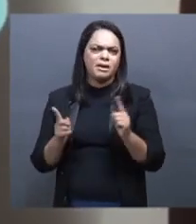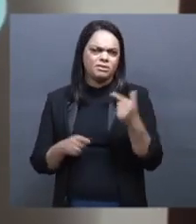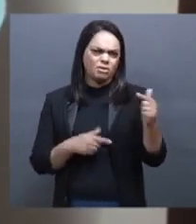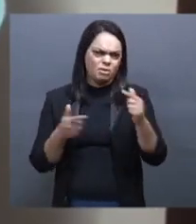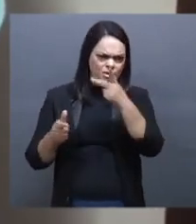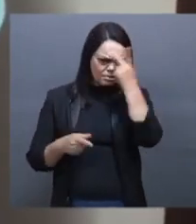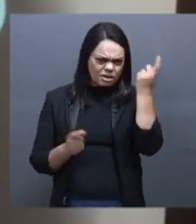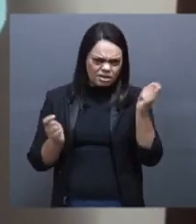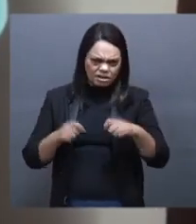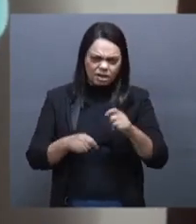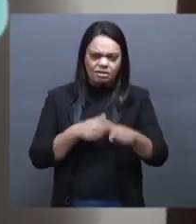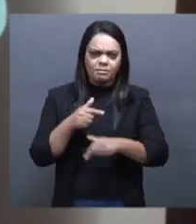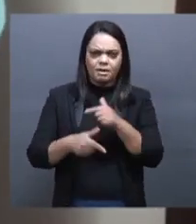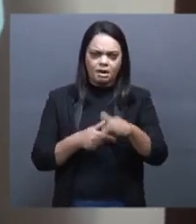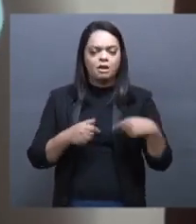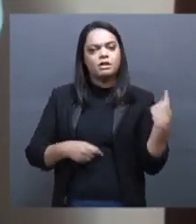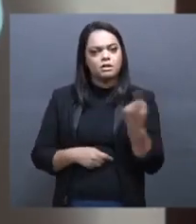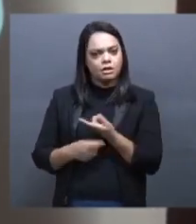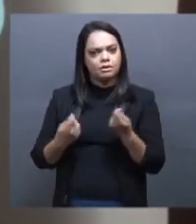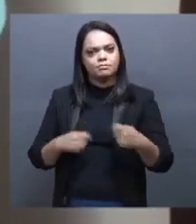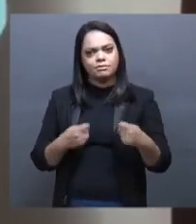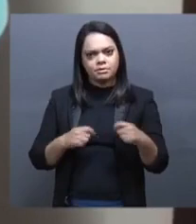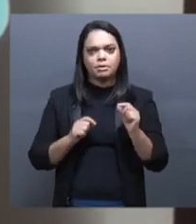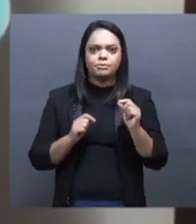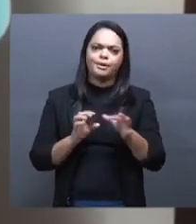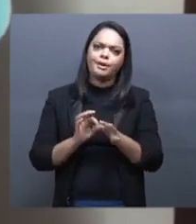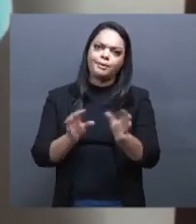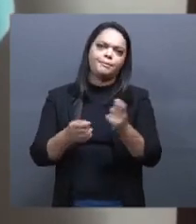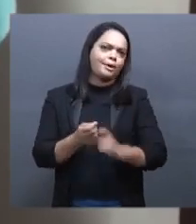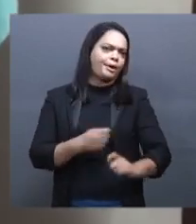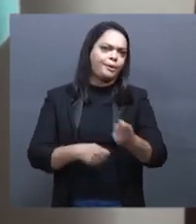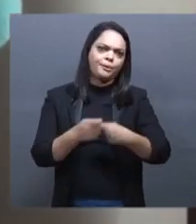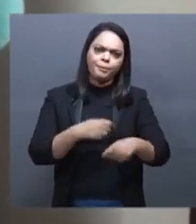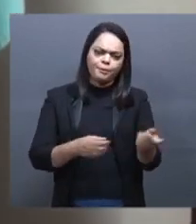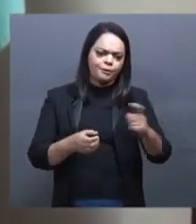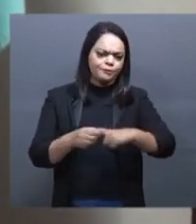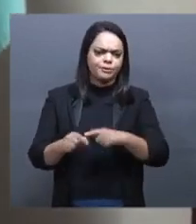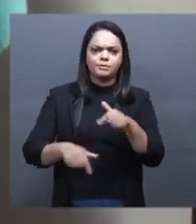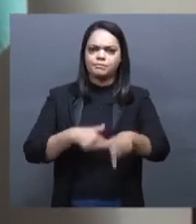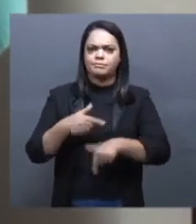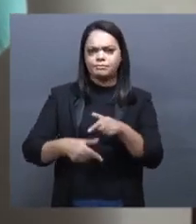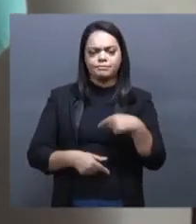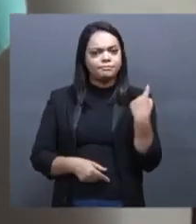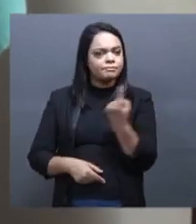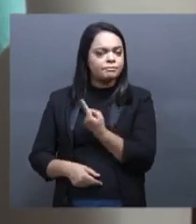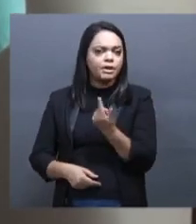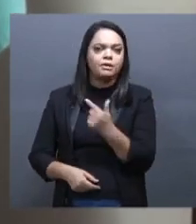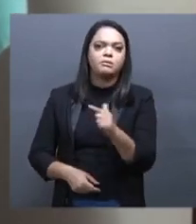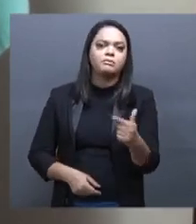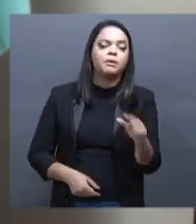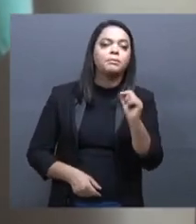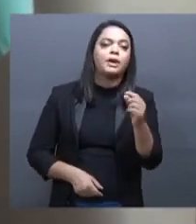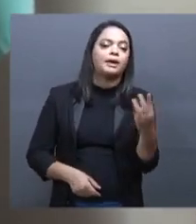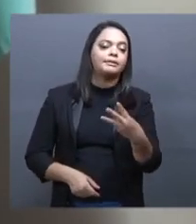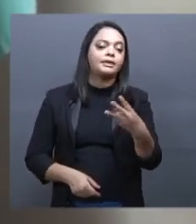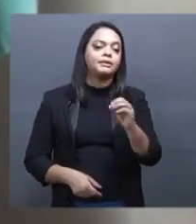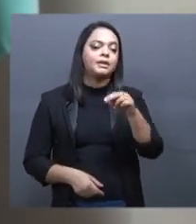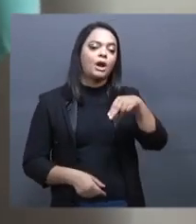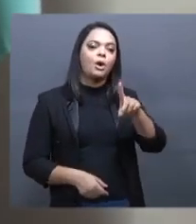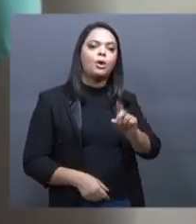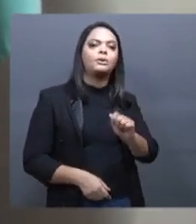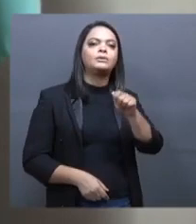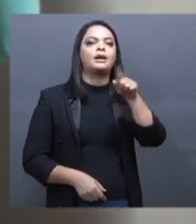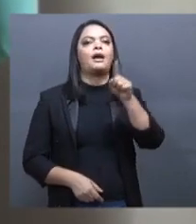que podem trabalhar, nós precisamos liberar a economia para que isso aconteça. Para que nós não vivenciamos a terceira onda, que é a